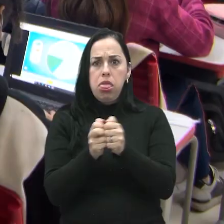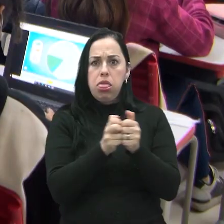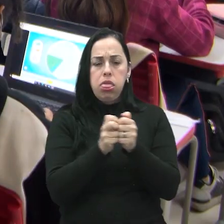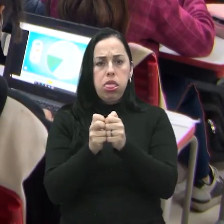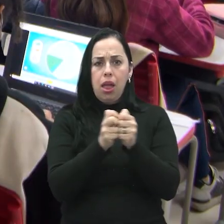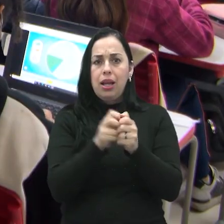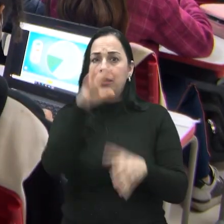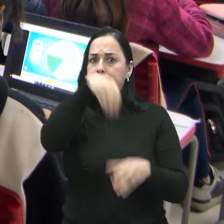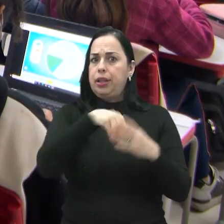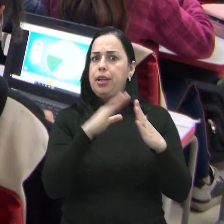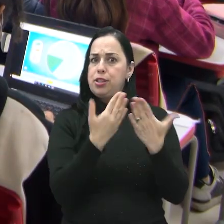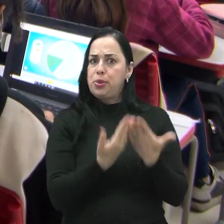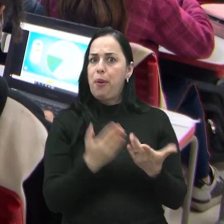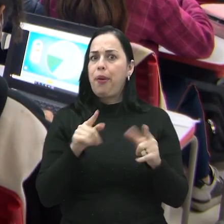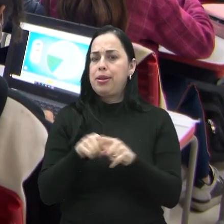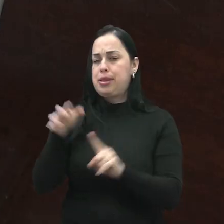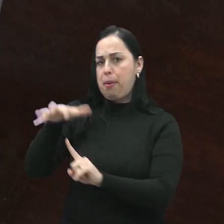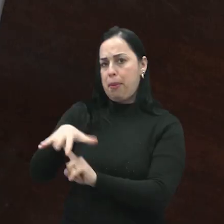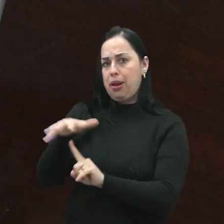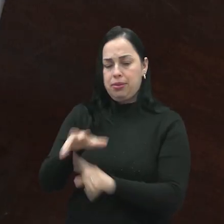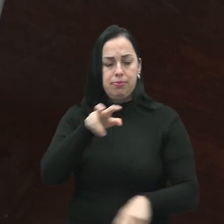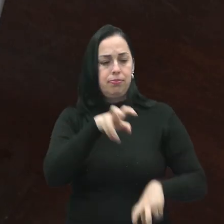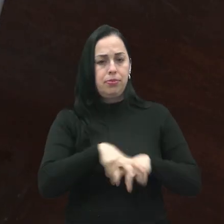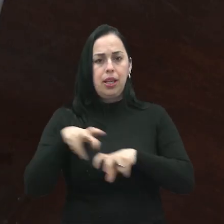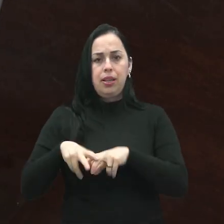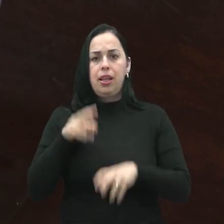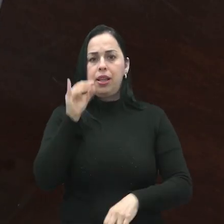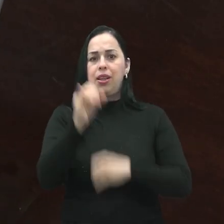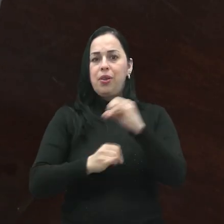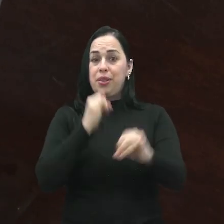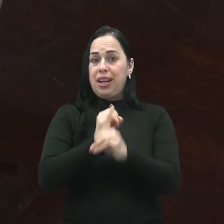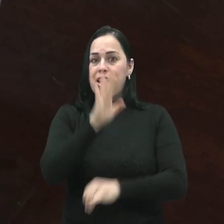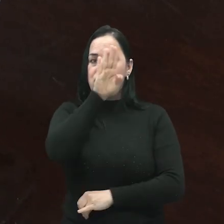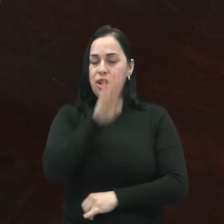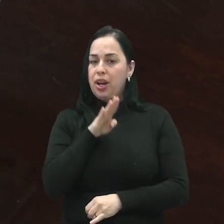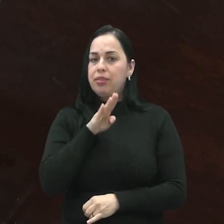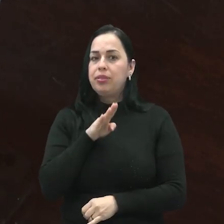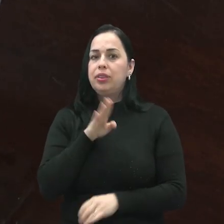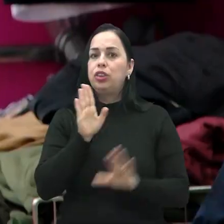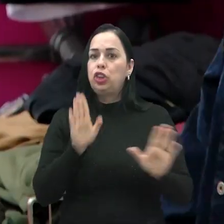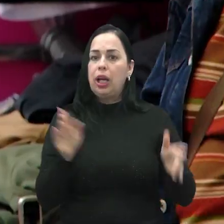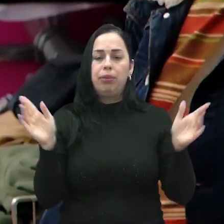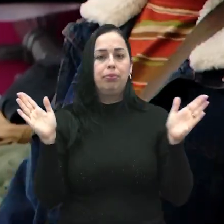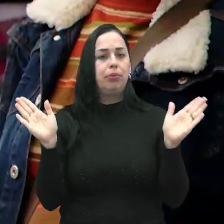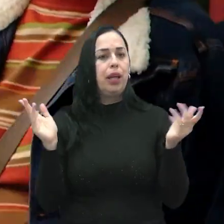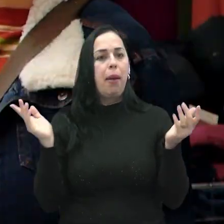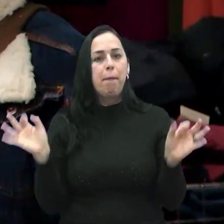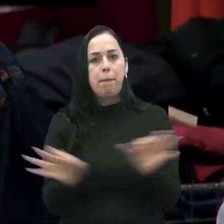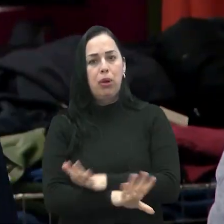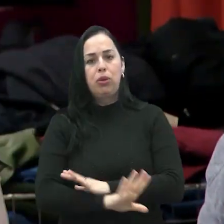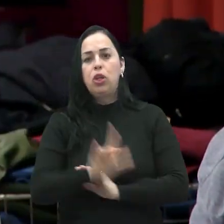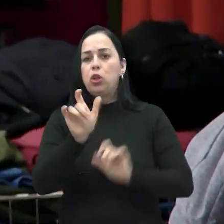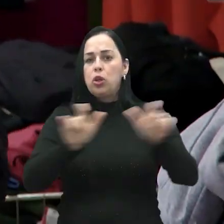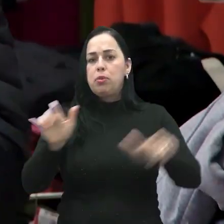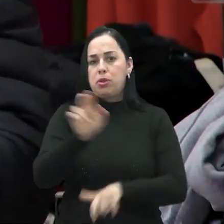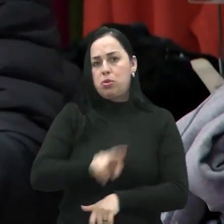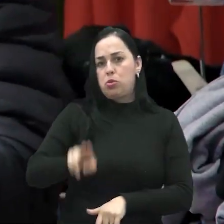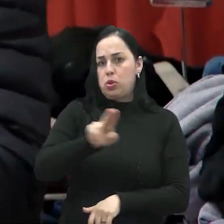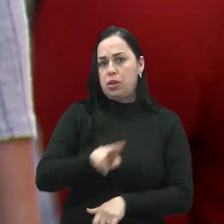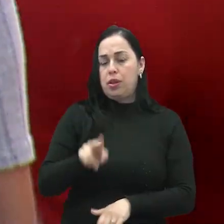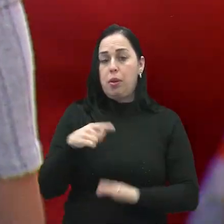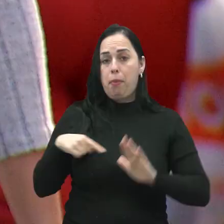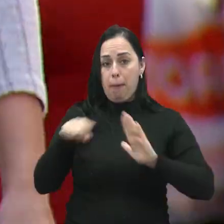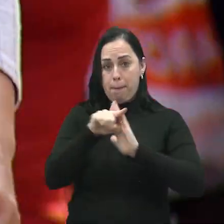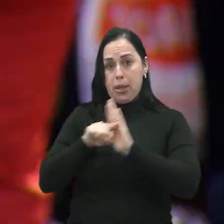praças, escolas e bibliotecas. O acesso gratuito à internet nesses espaços já faz parte do cotidiano de muitos